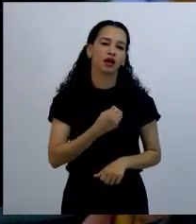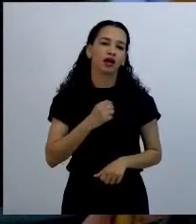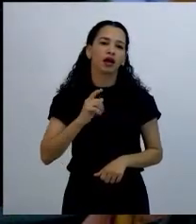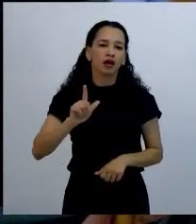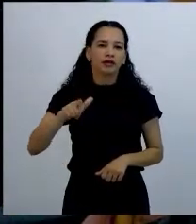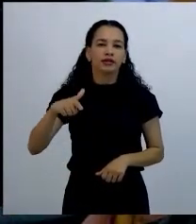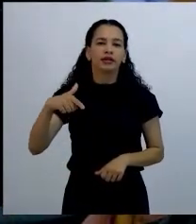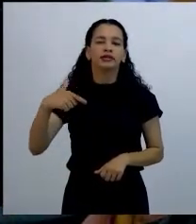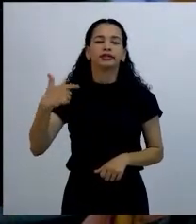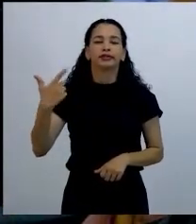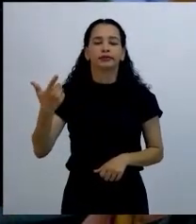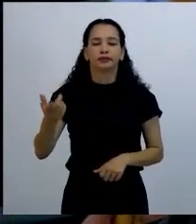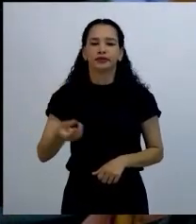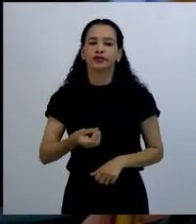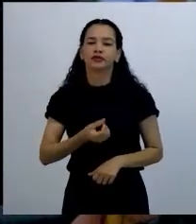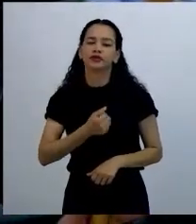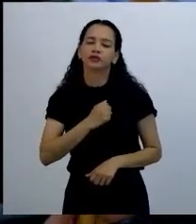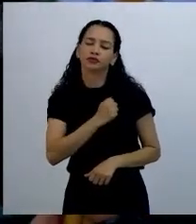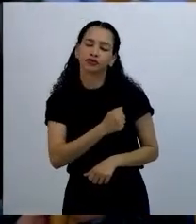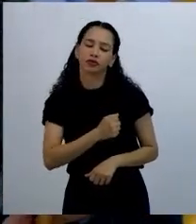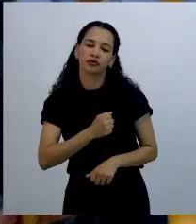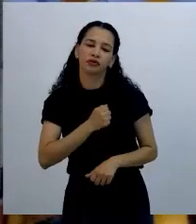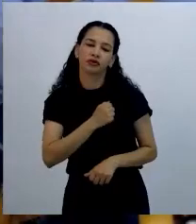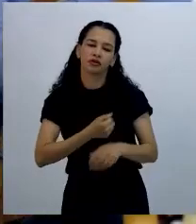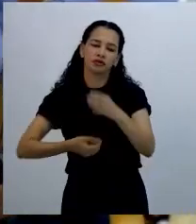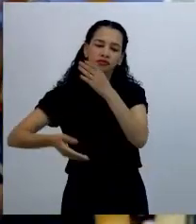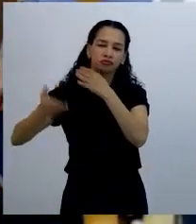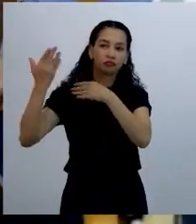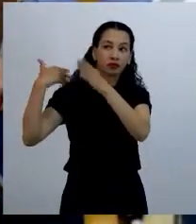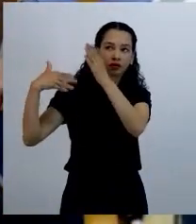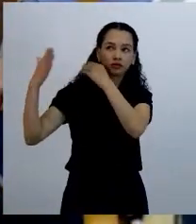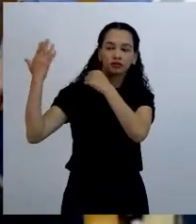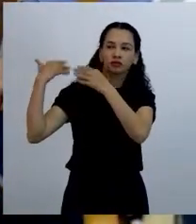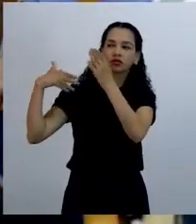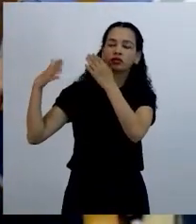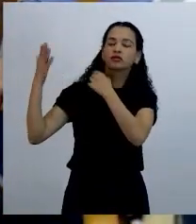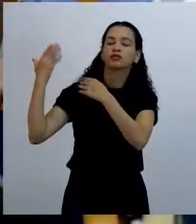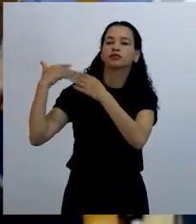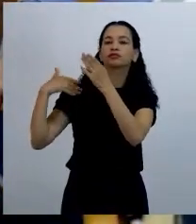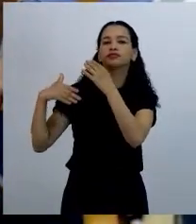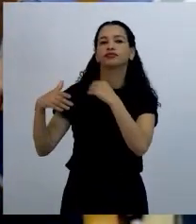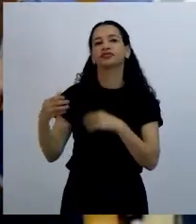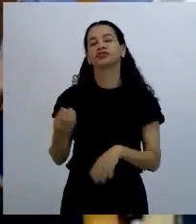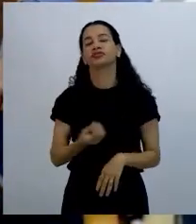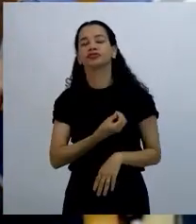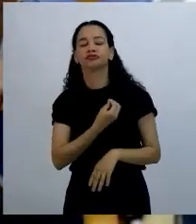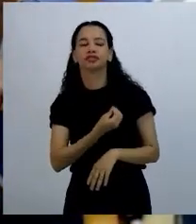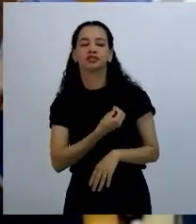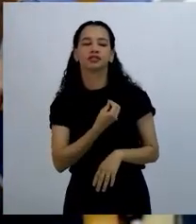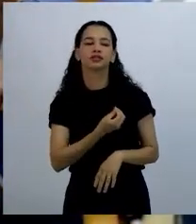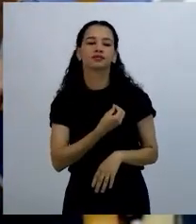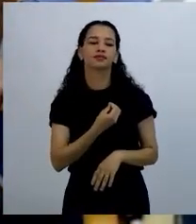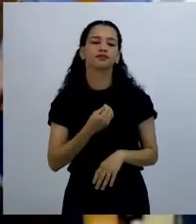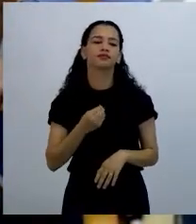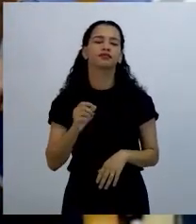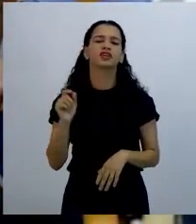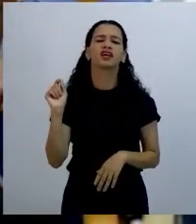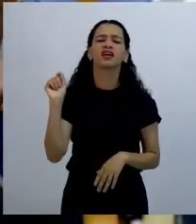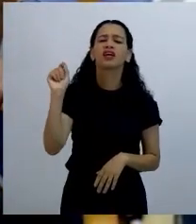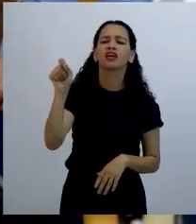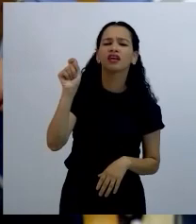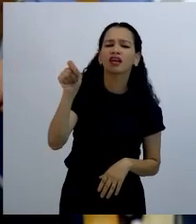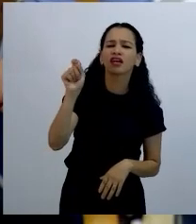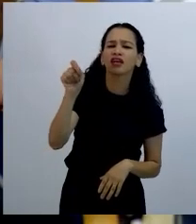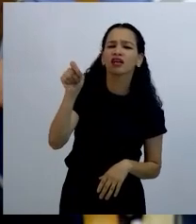vida quem aqui não tem saudade daquele tempo em que você estava em viver um maior consagração na